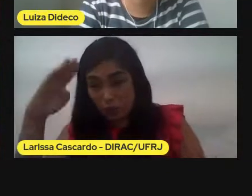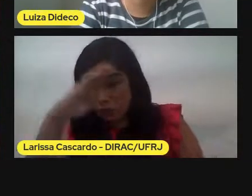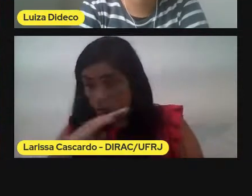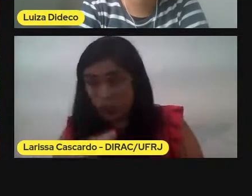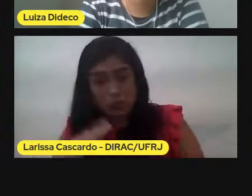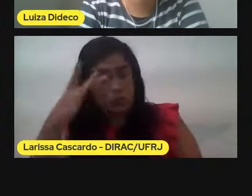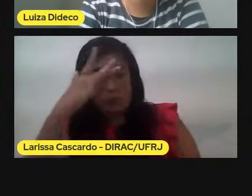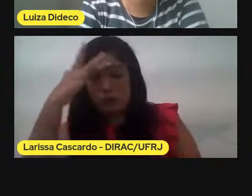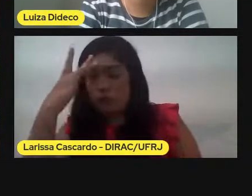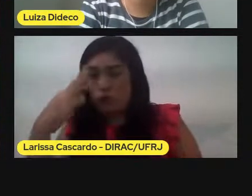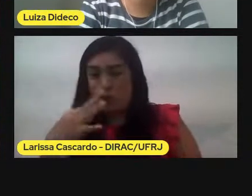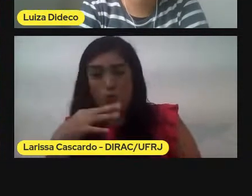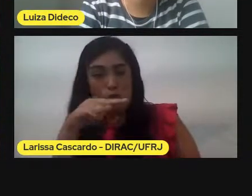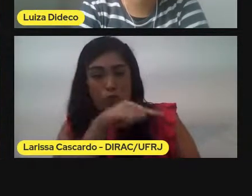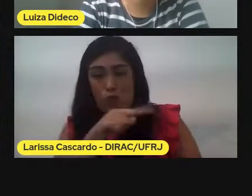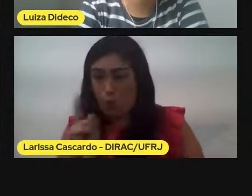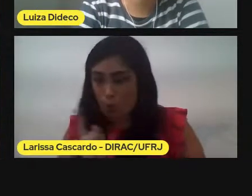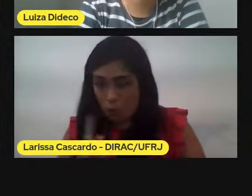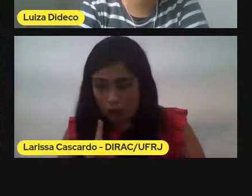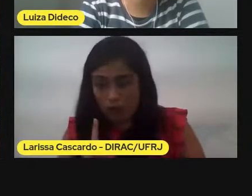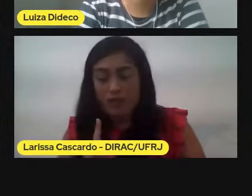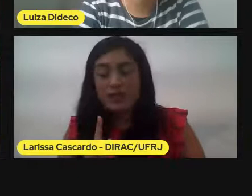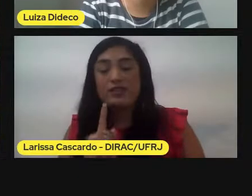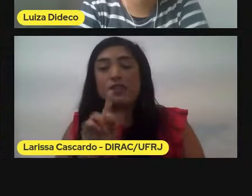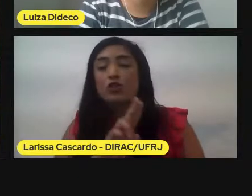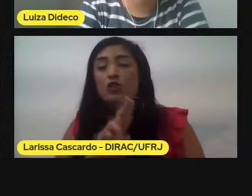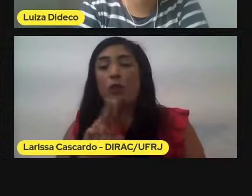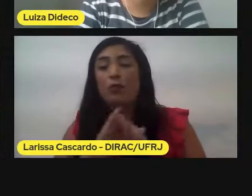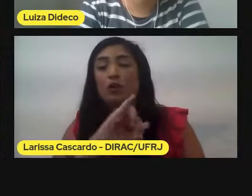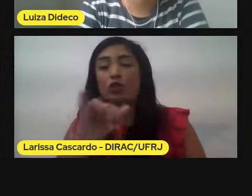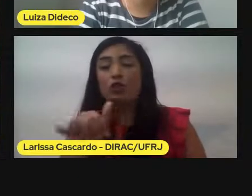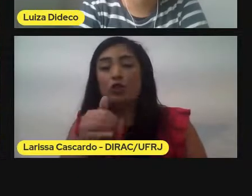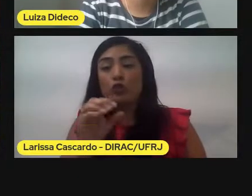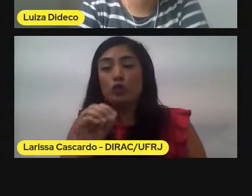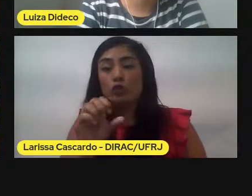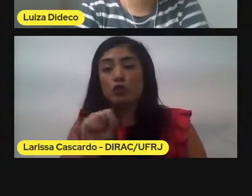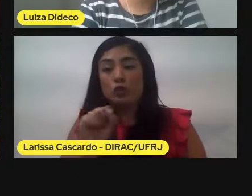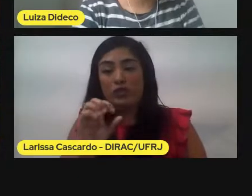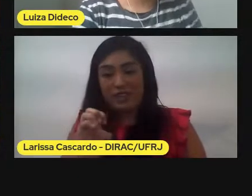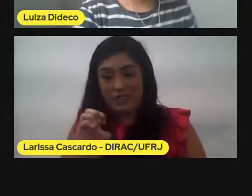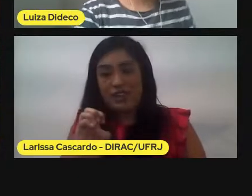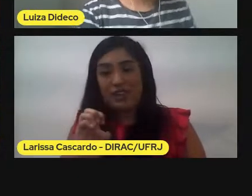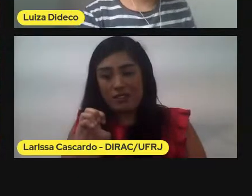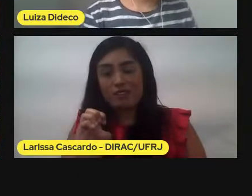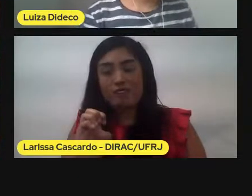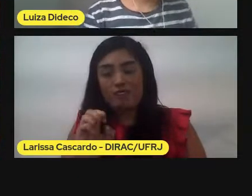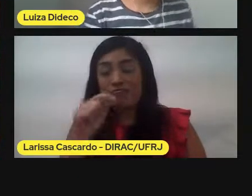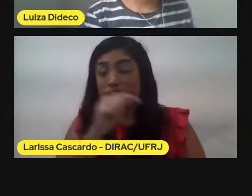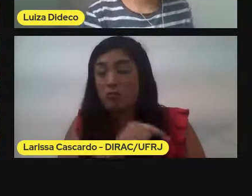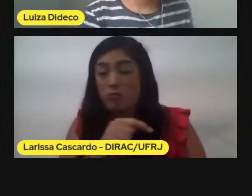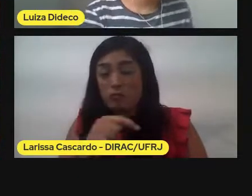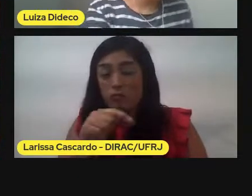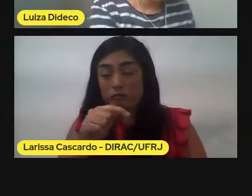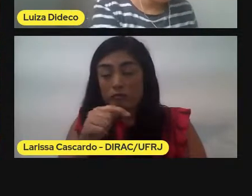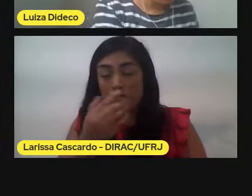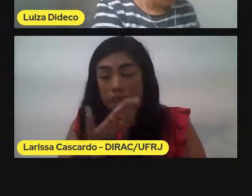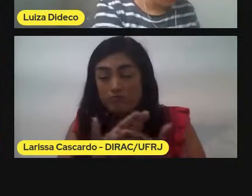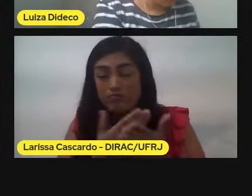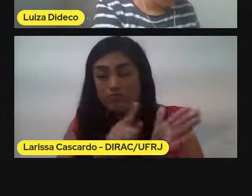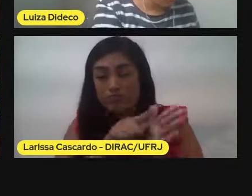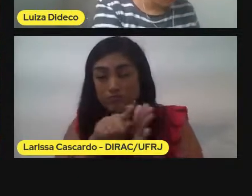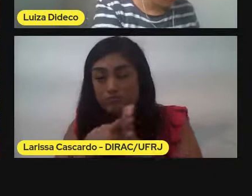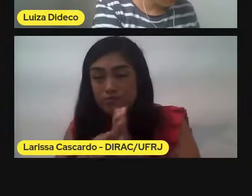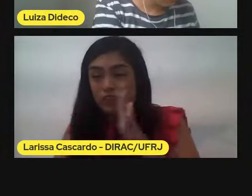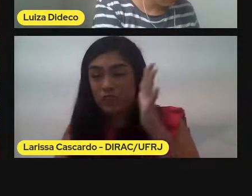não estudiosos de filosofia, que é o José Gil. José Gil é um filósofo português muito importante e que